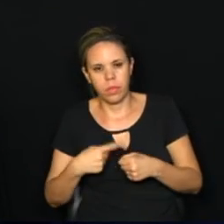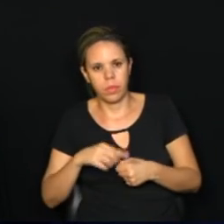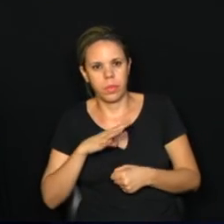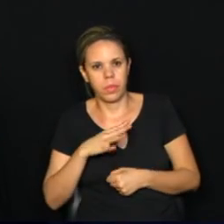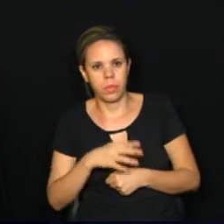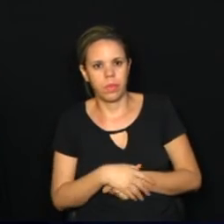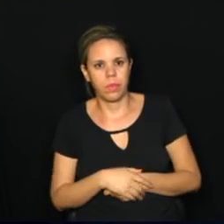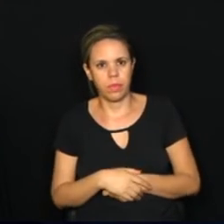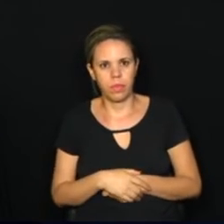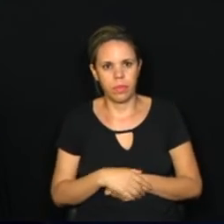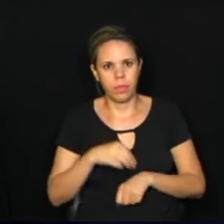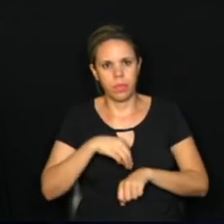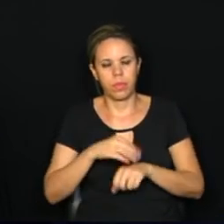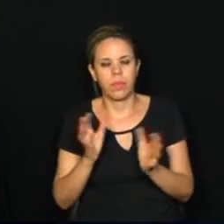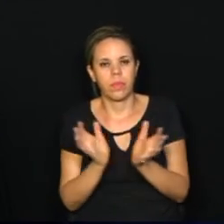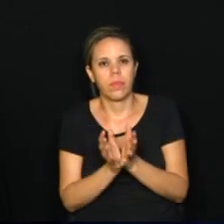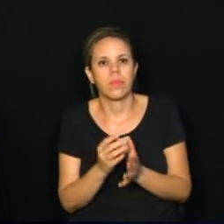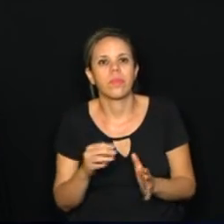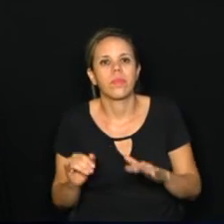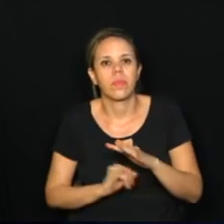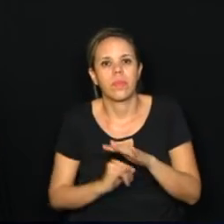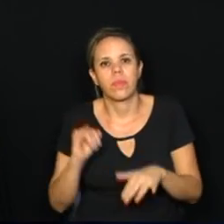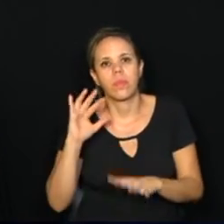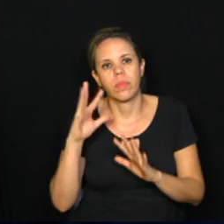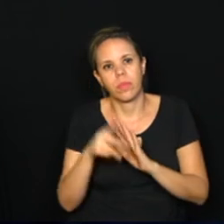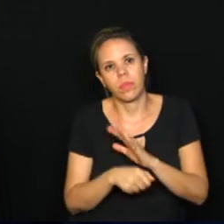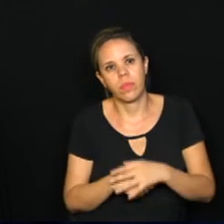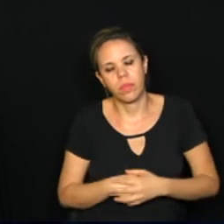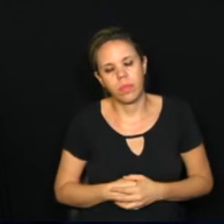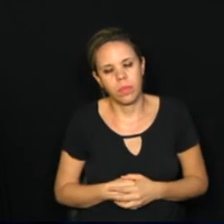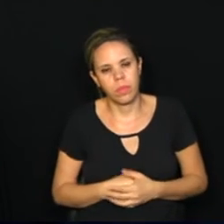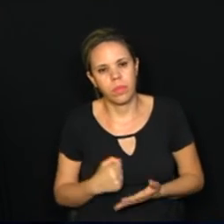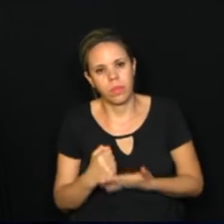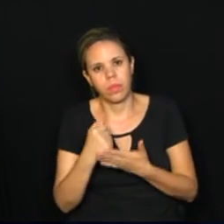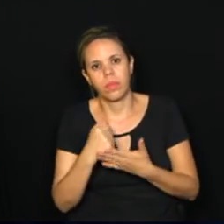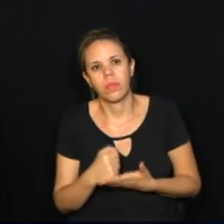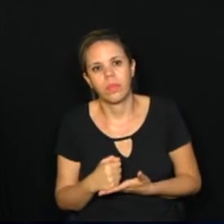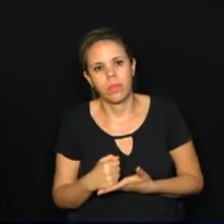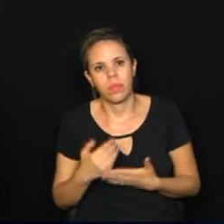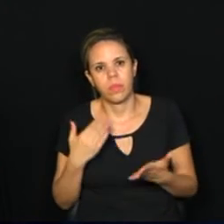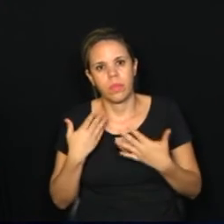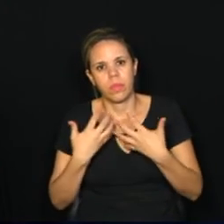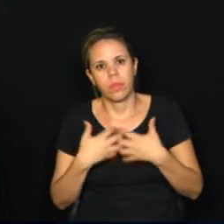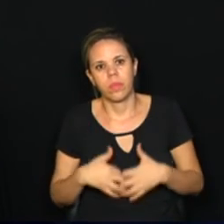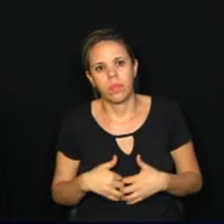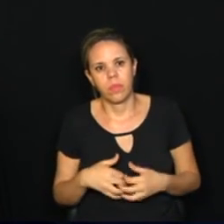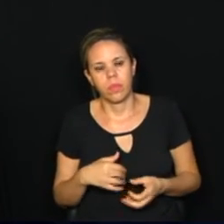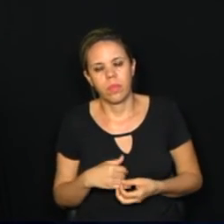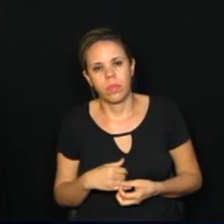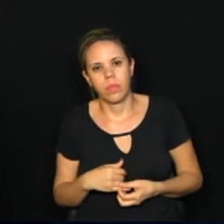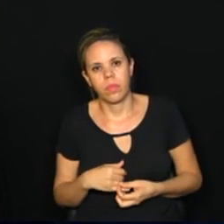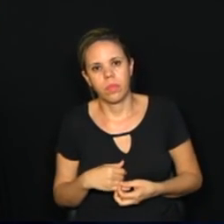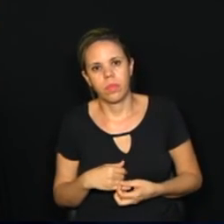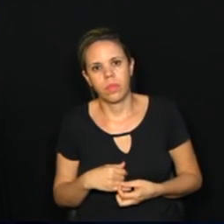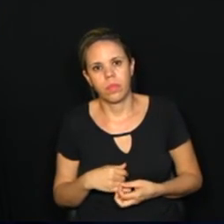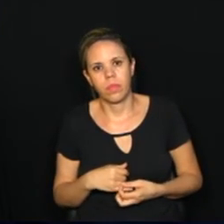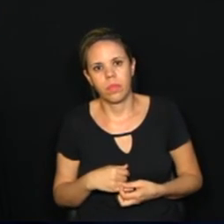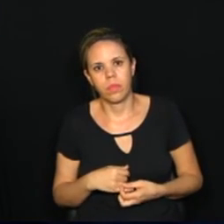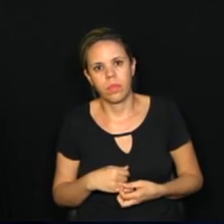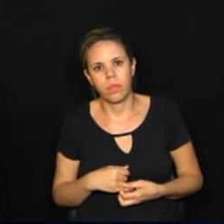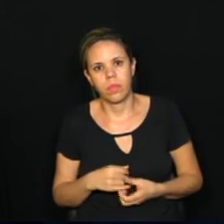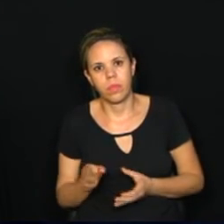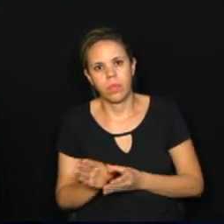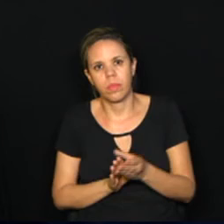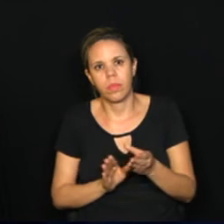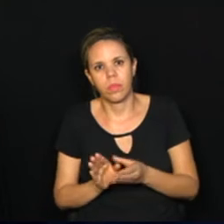e membros de entidades ambientais, contribuirmos com esse debate, né? Então, o consórcio